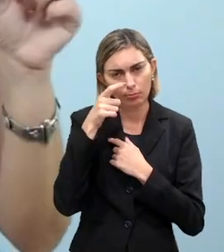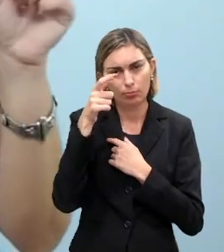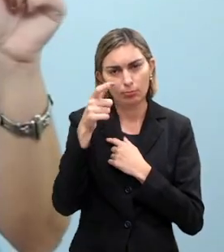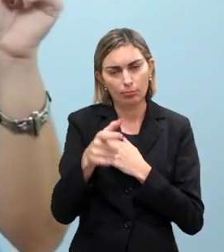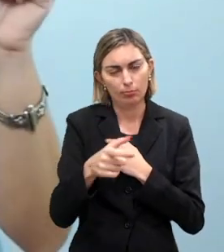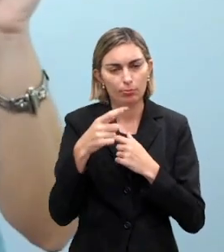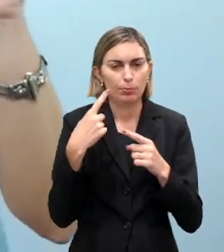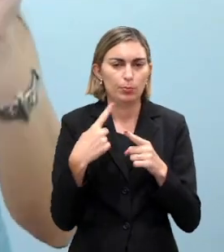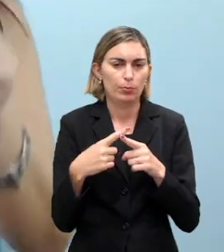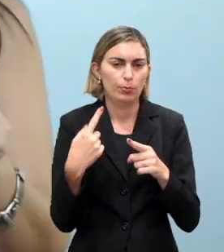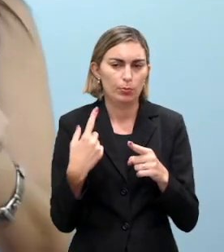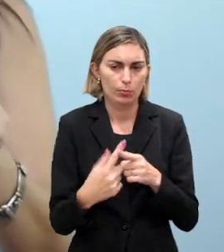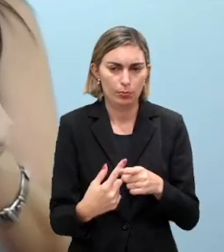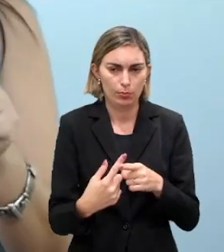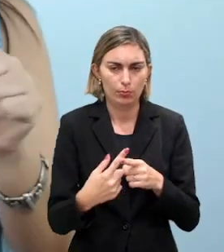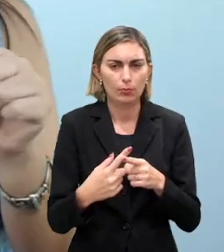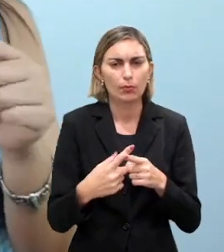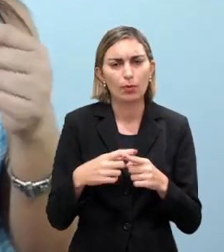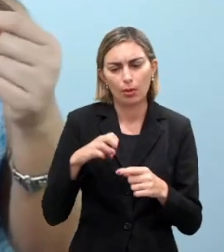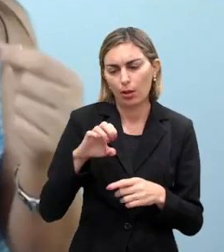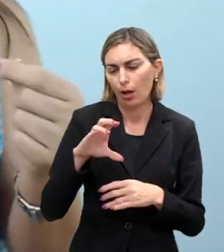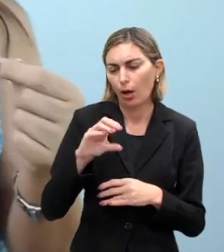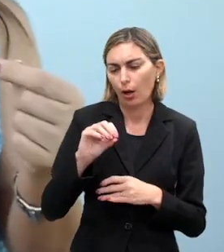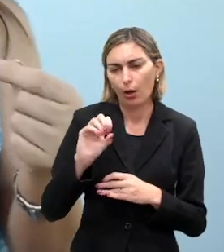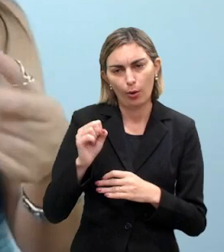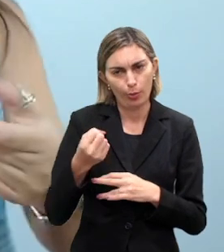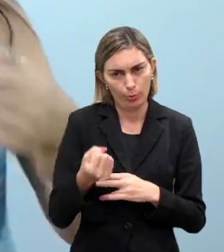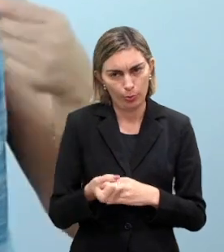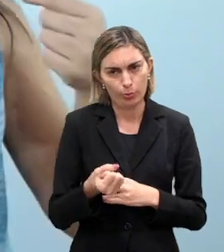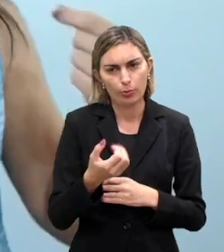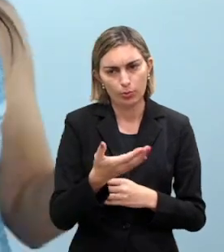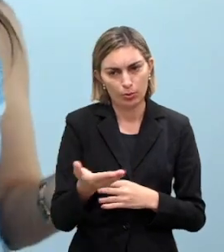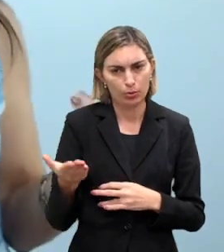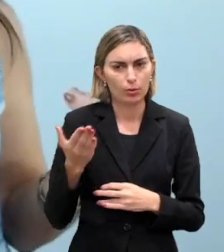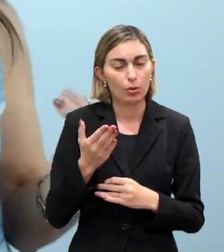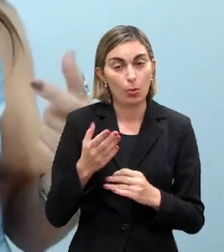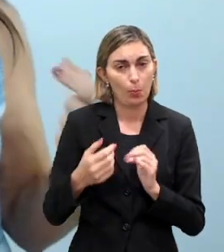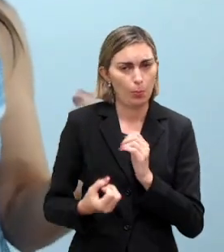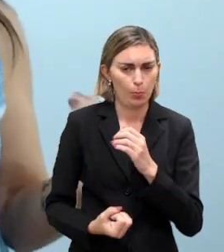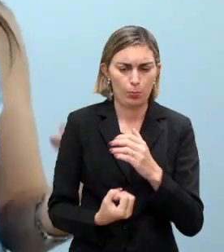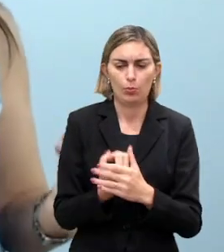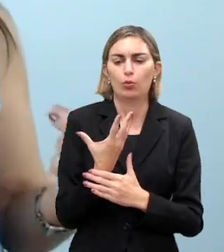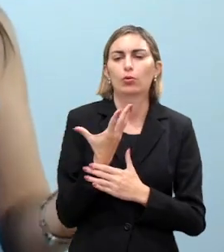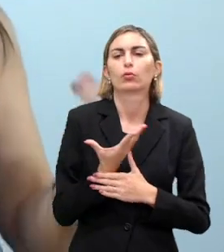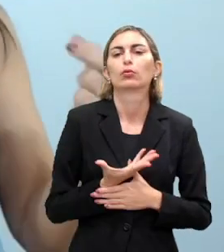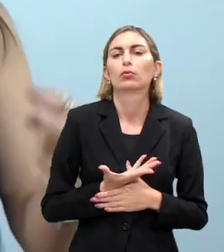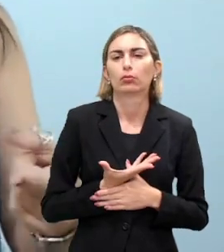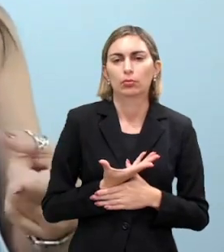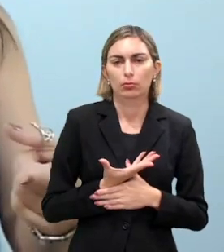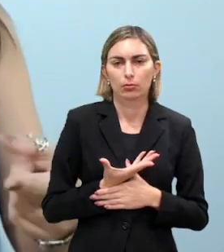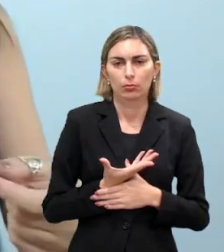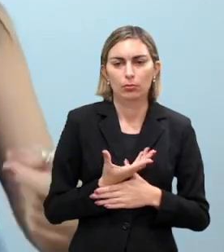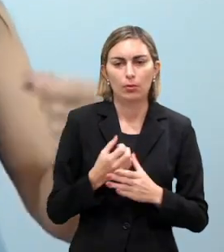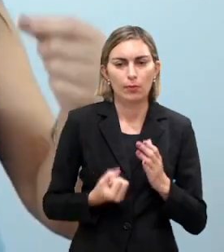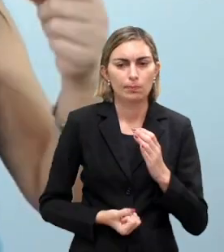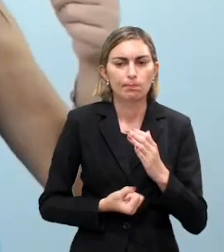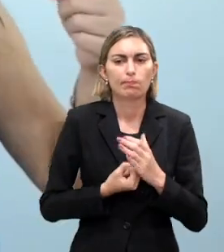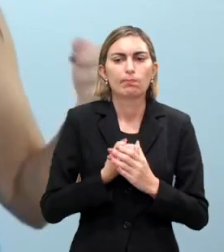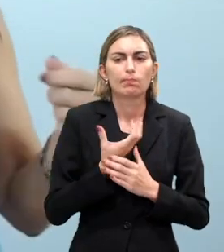porque é o ethos, não é, que ele se manifesta, esse ethos ele vai se